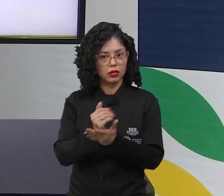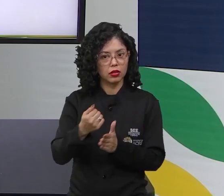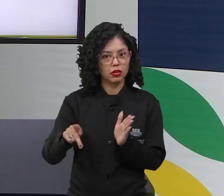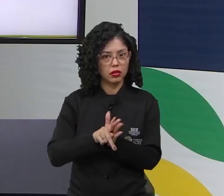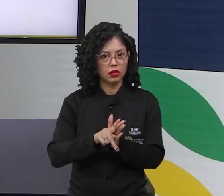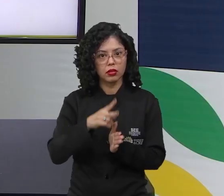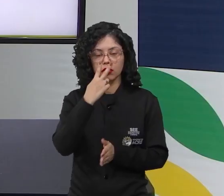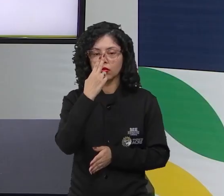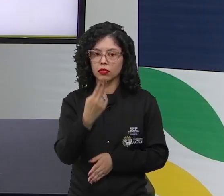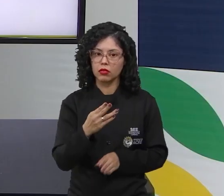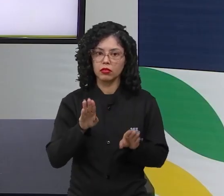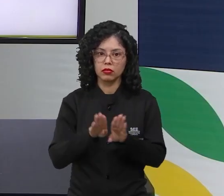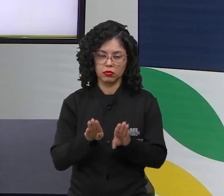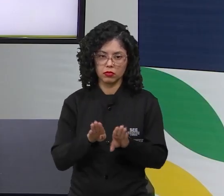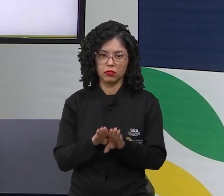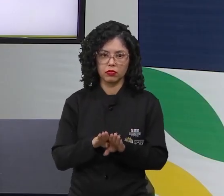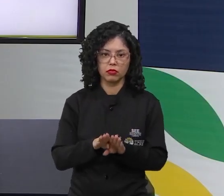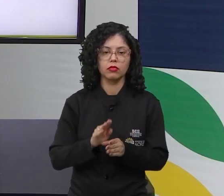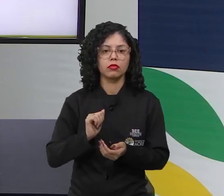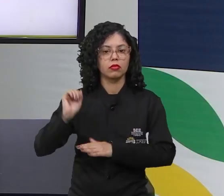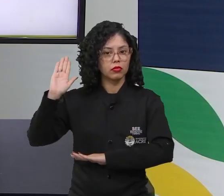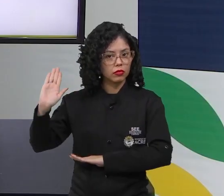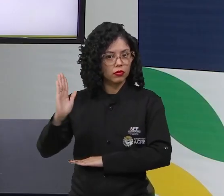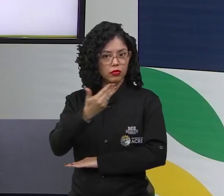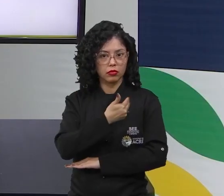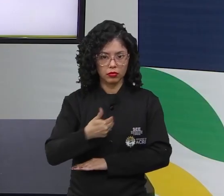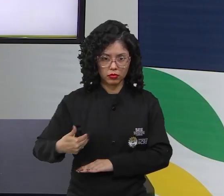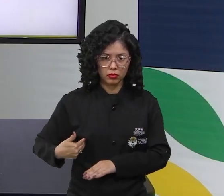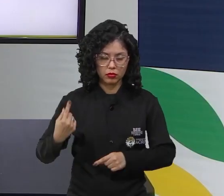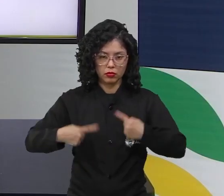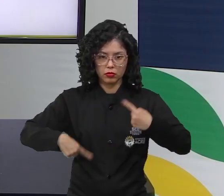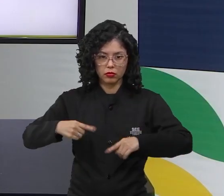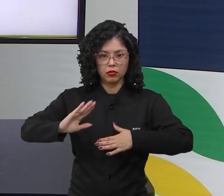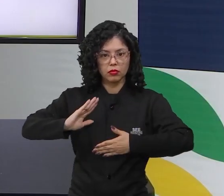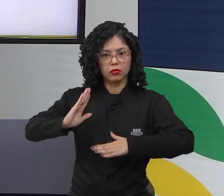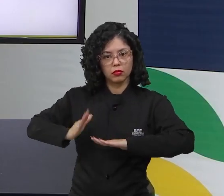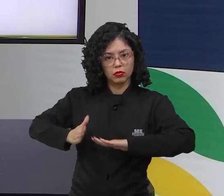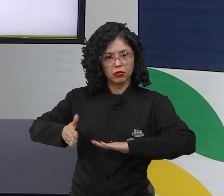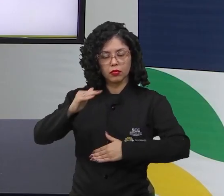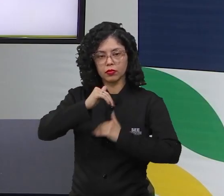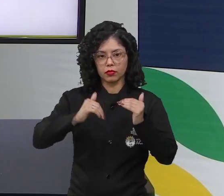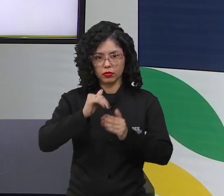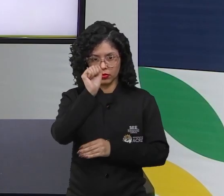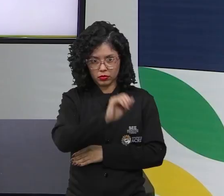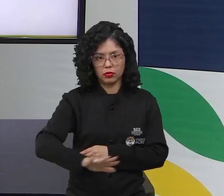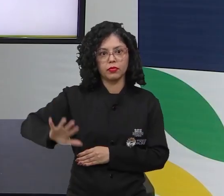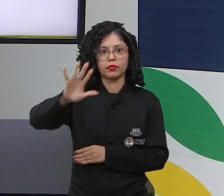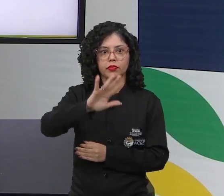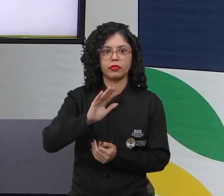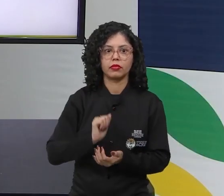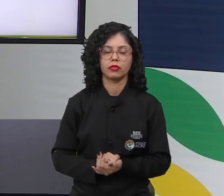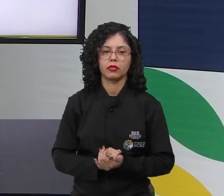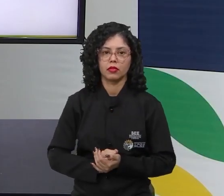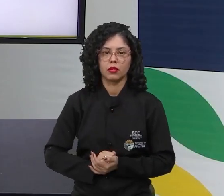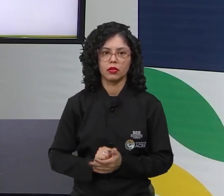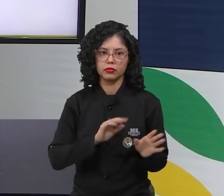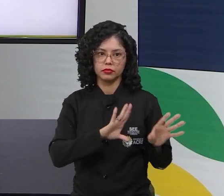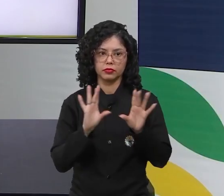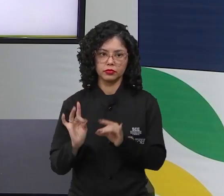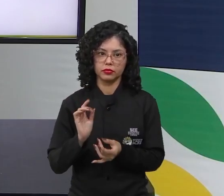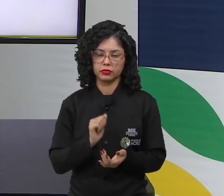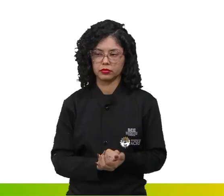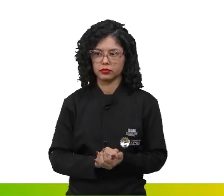E aparece também aí nas campanhas políticas contemporâneas no geral, tá certo, pessoal? E aí, eu trago